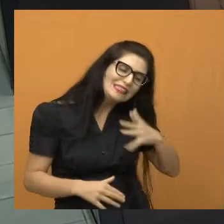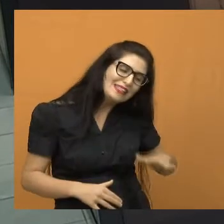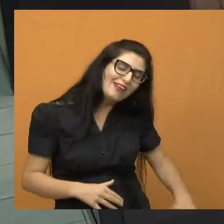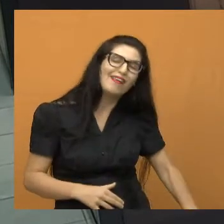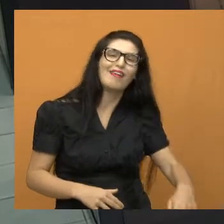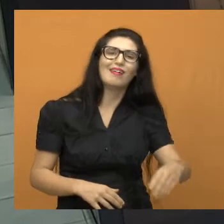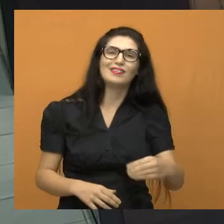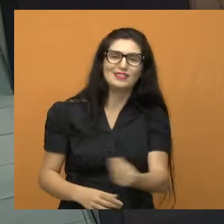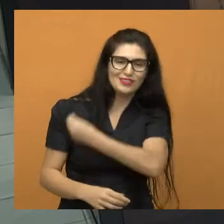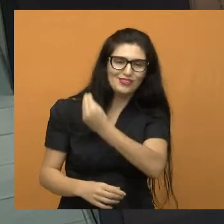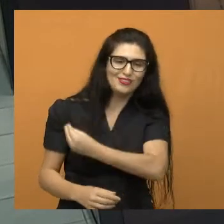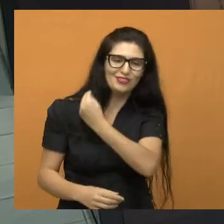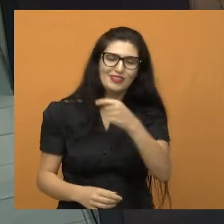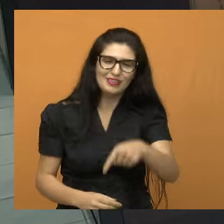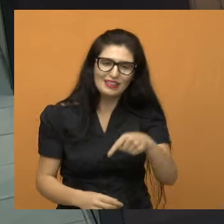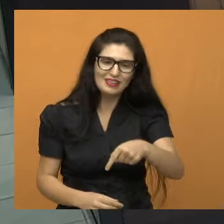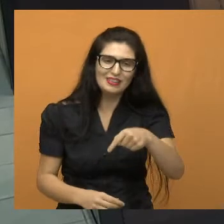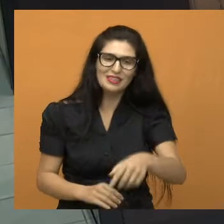Temos